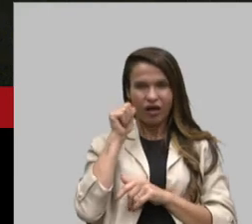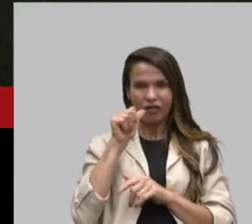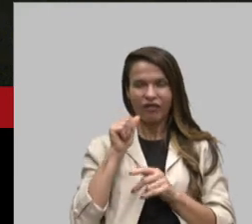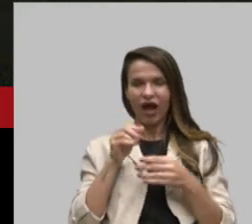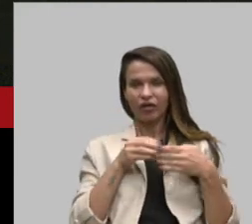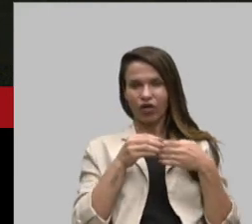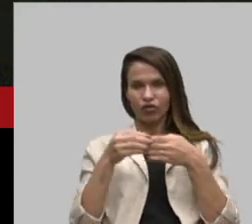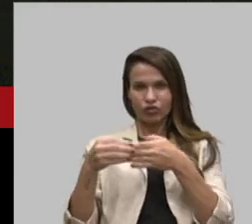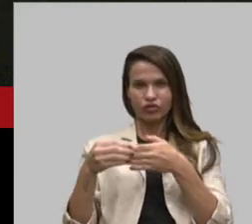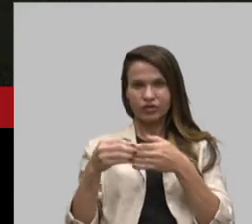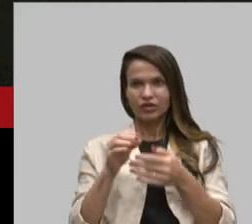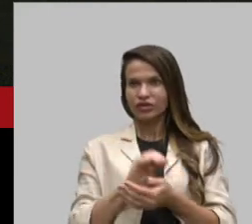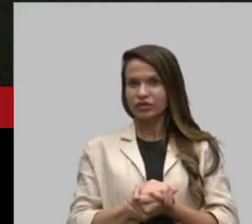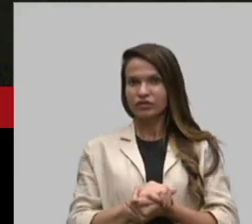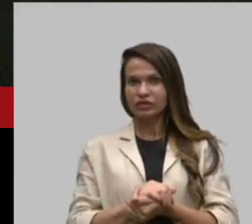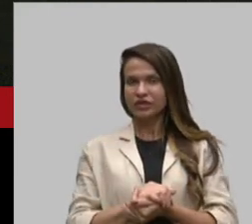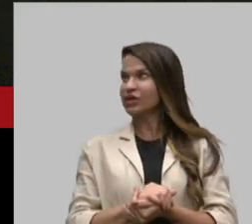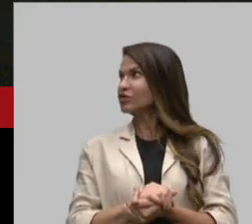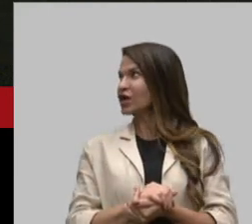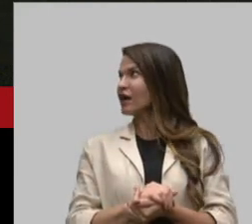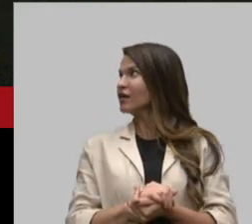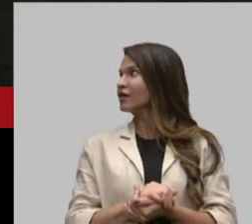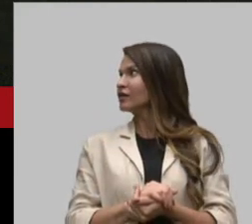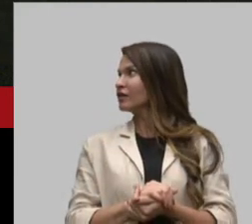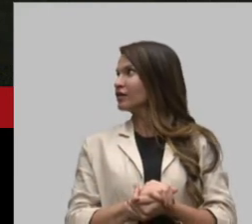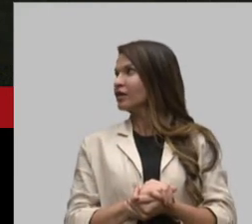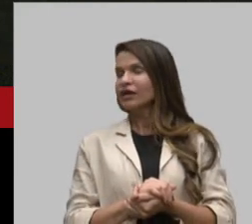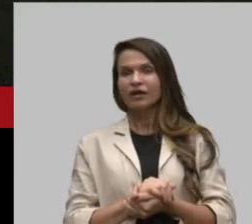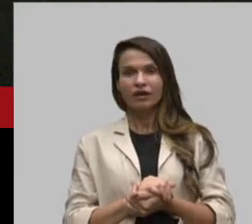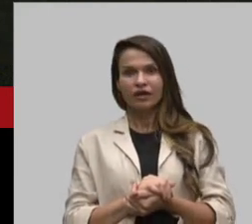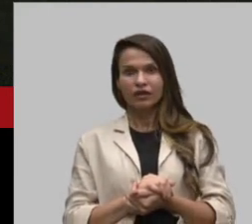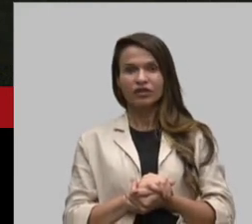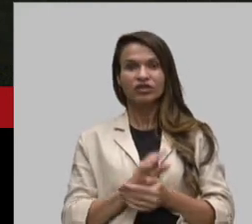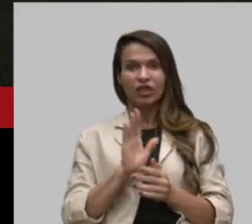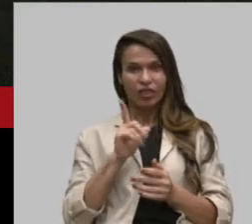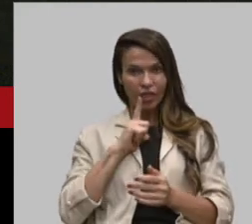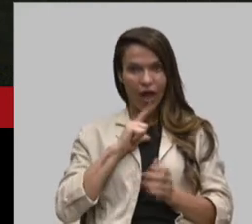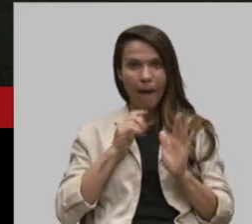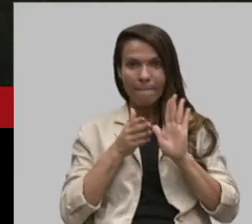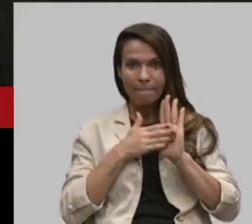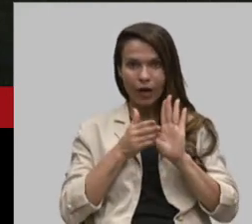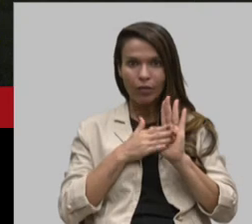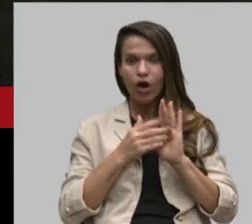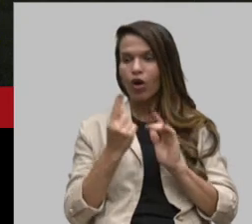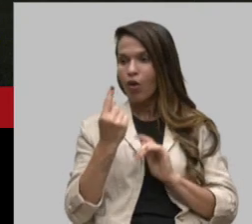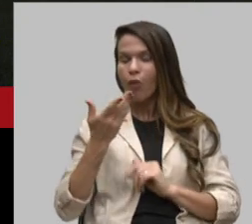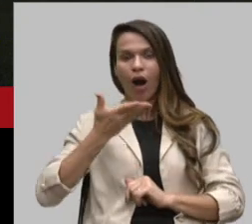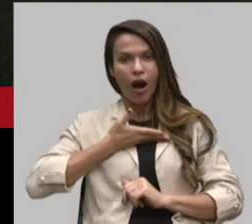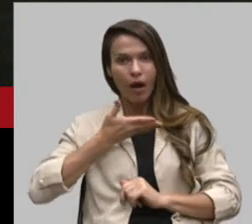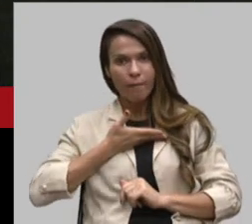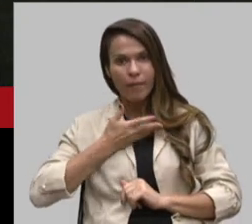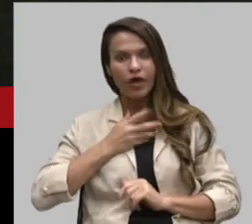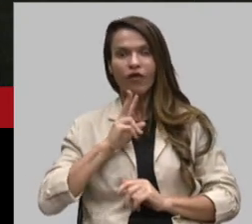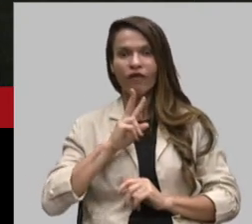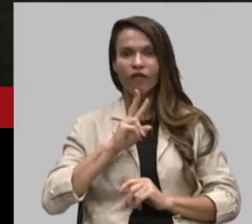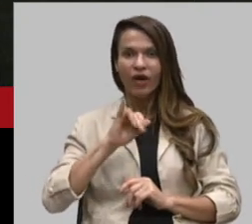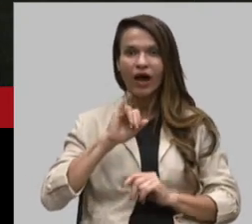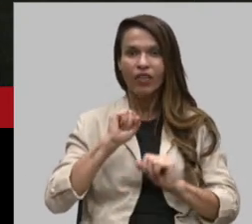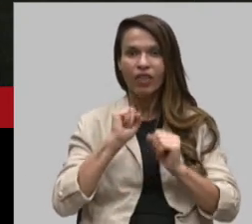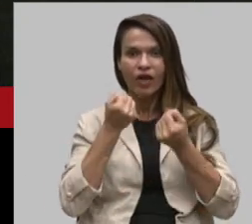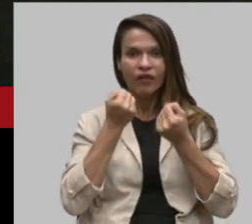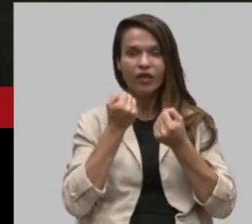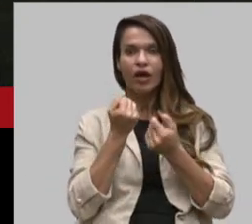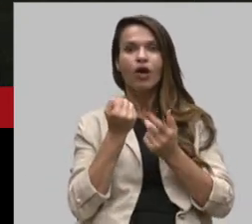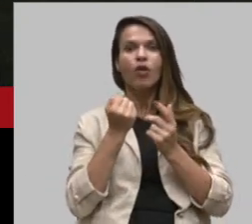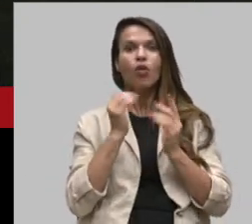então vou repetir pega chegou a proposta um colega vai vai defender durante 1 minuto e